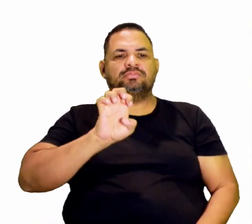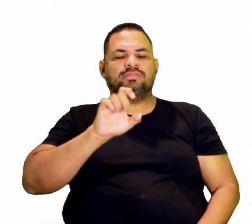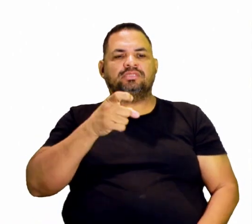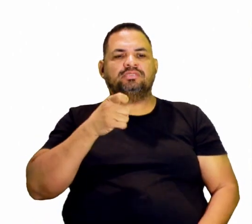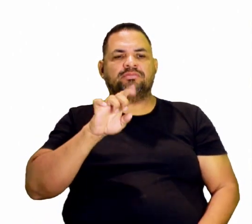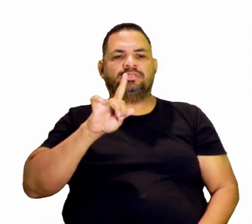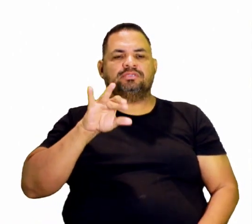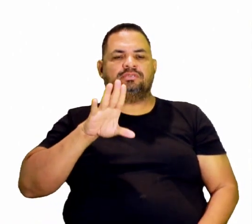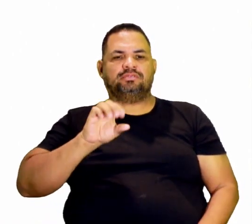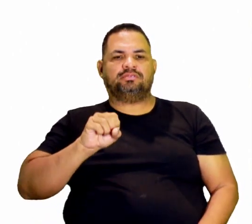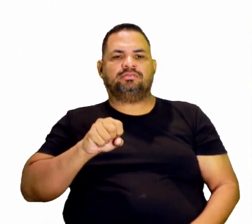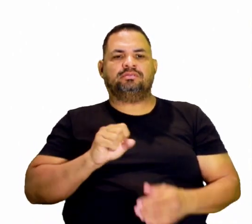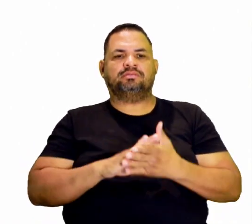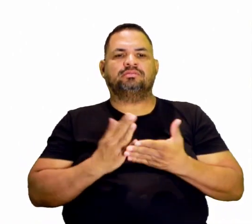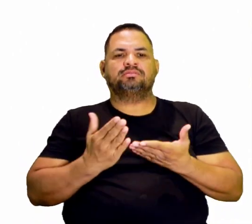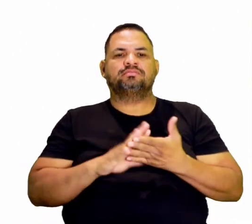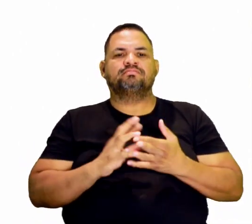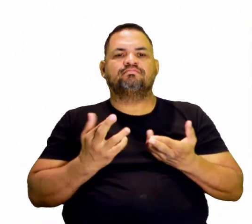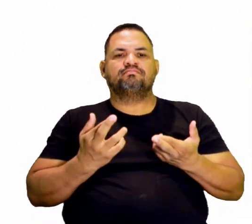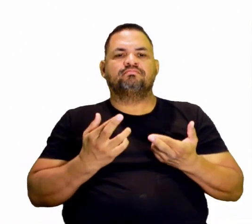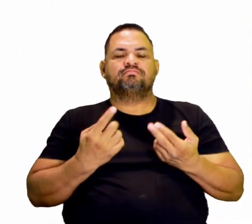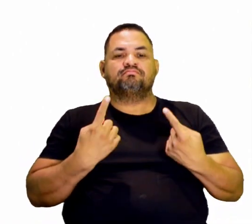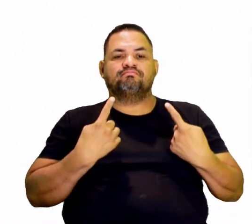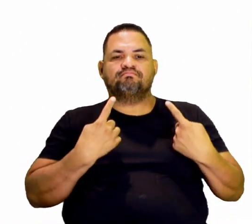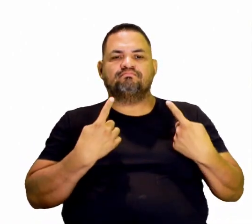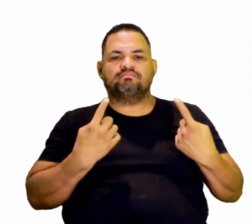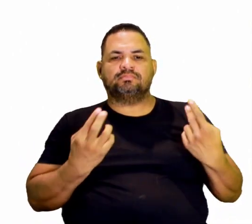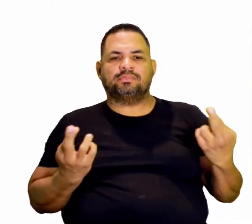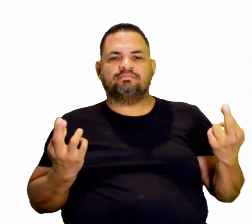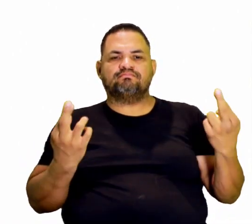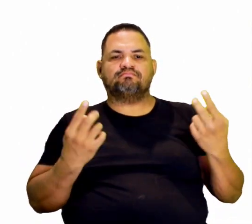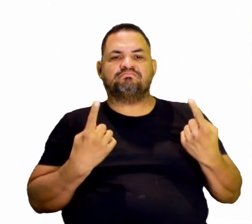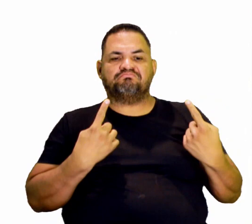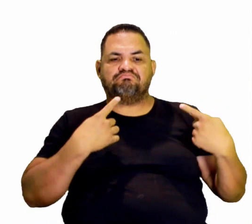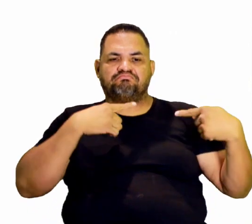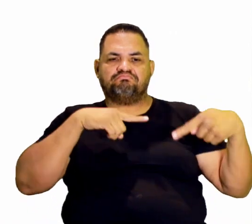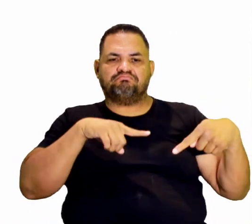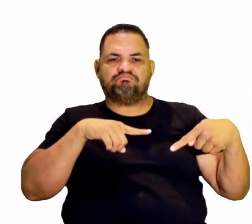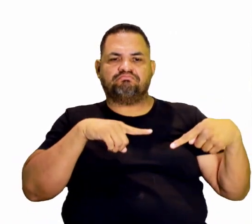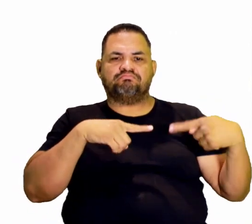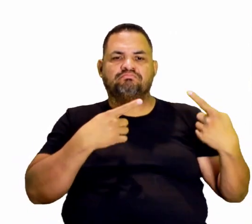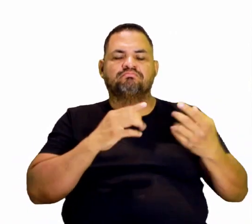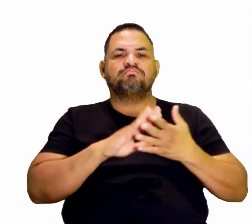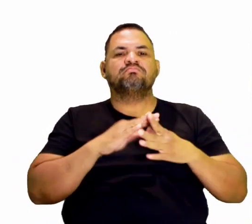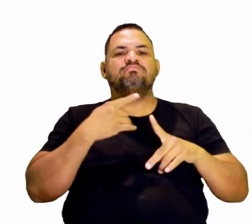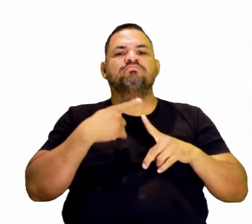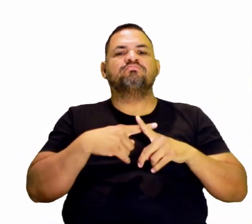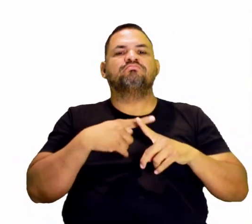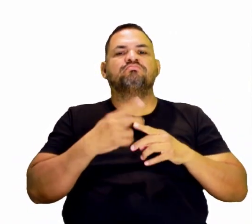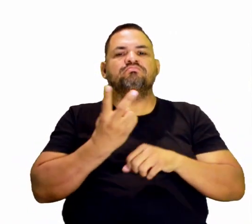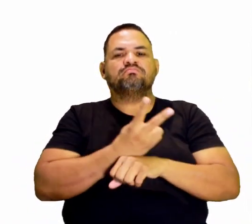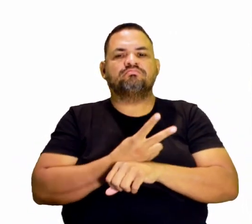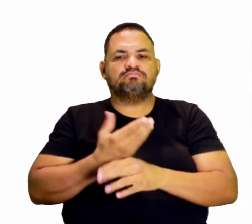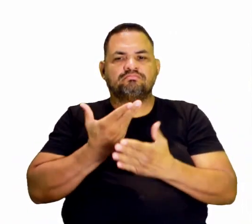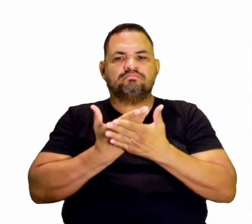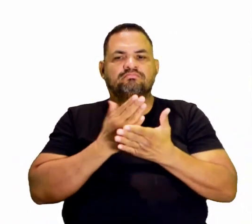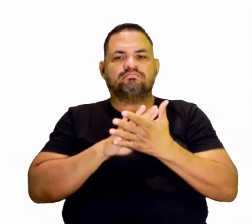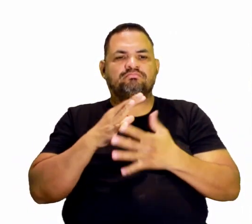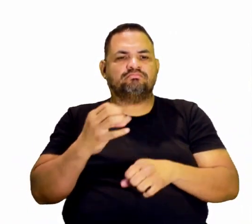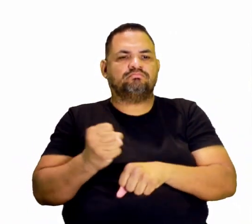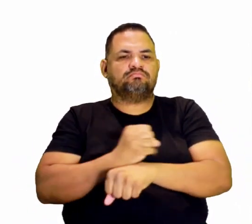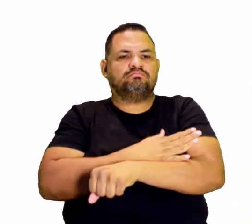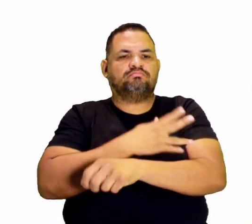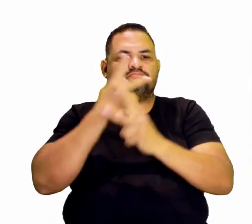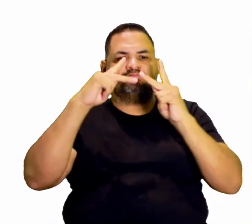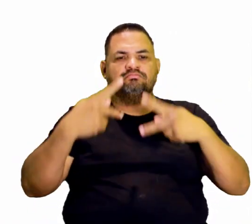expressionismo, ele foi uma reação, porque buscava interpretar as